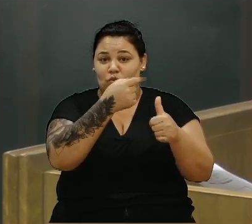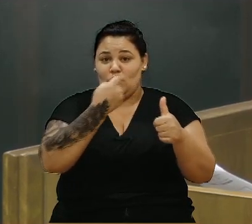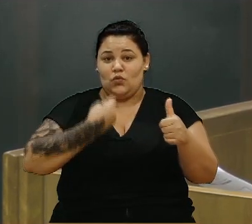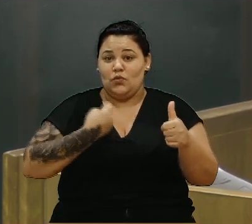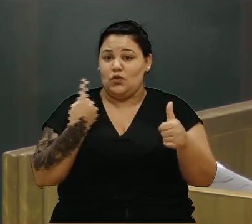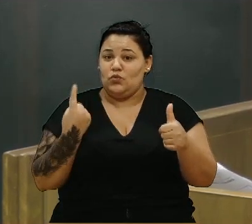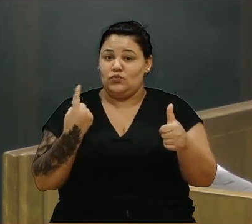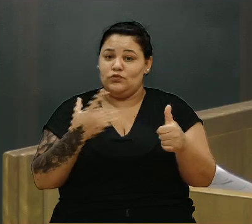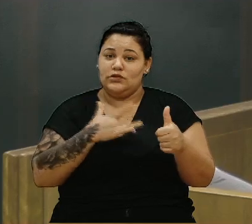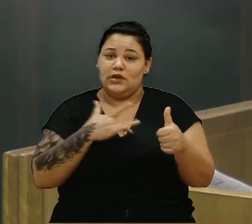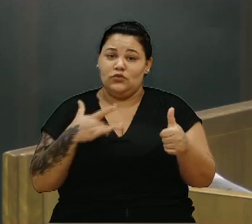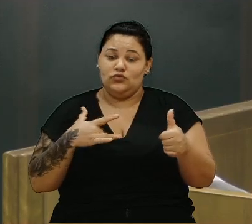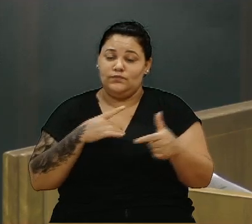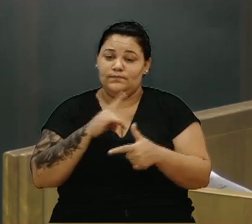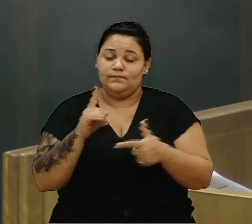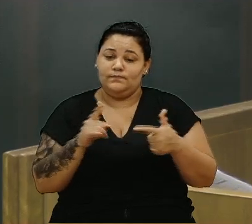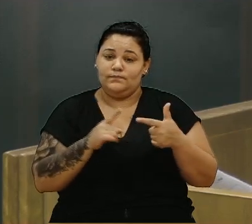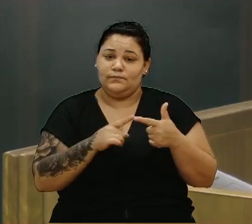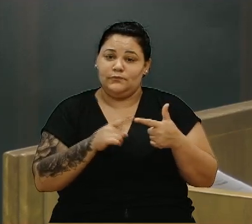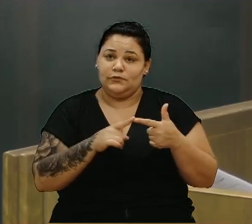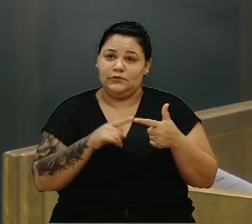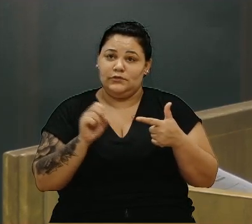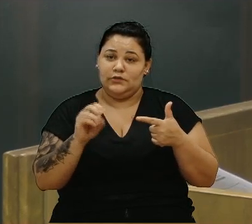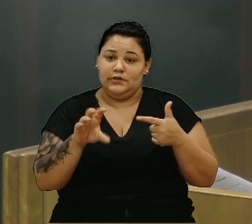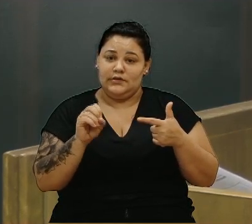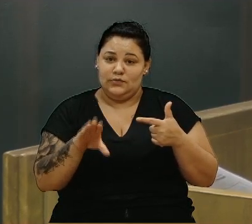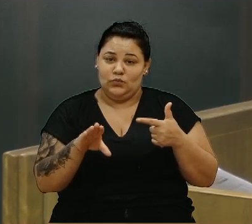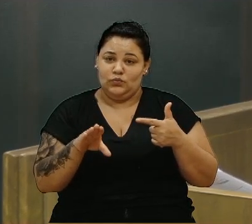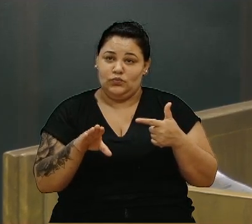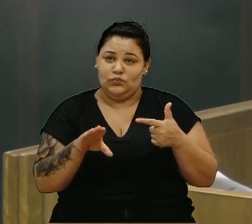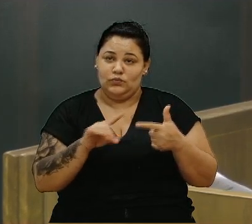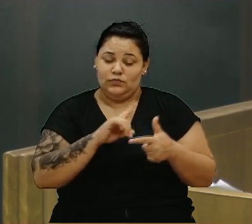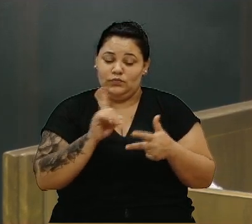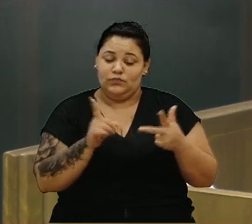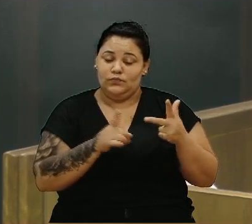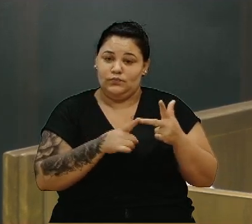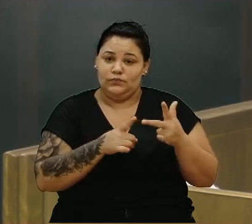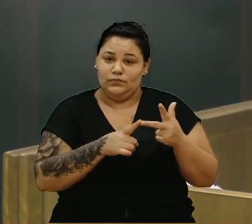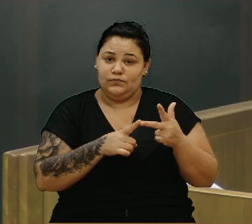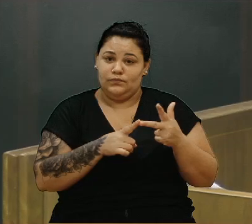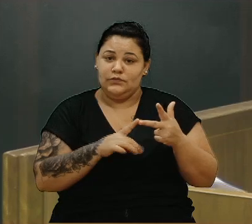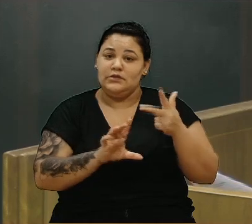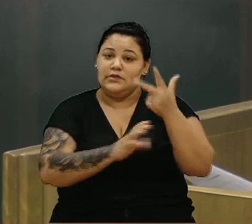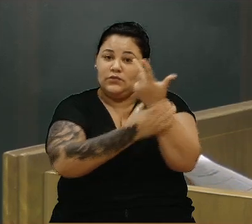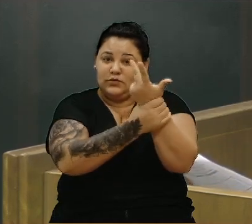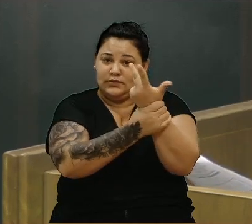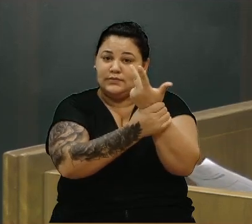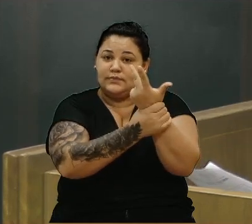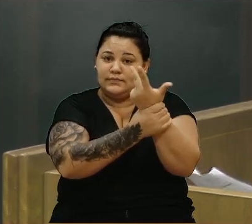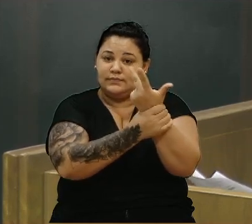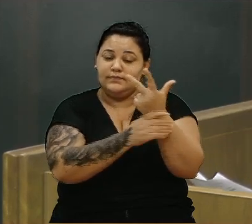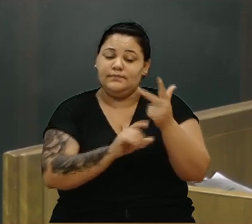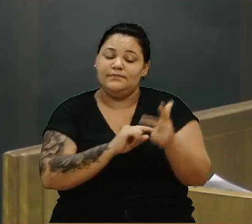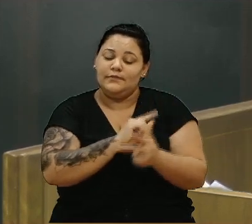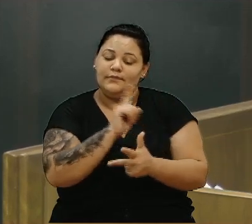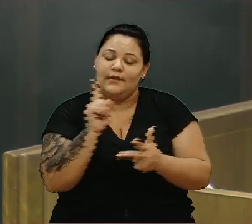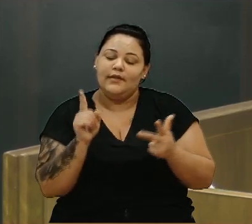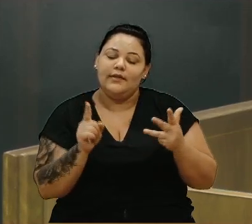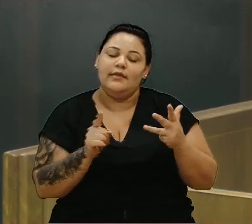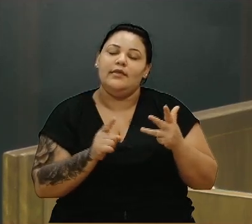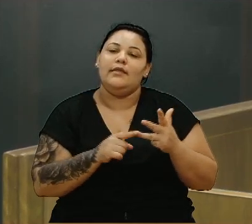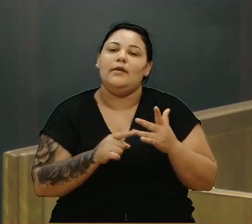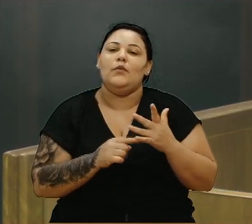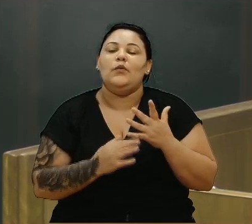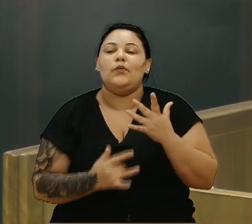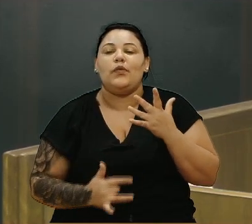saúde. Número 2, educação. 3, segurança. Depois a gente pode conversar